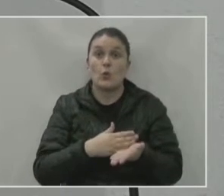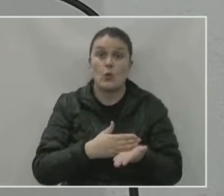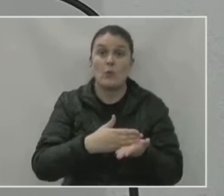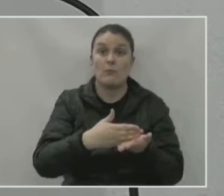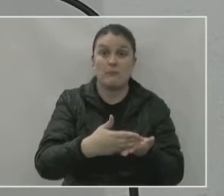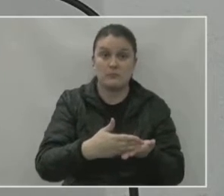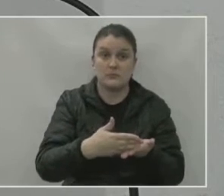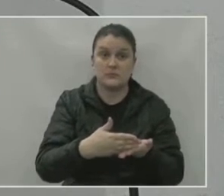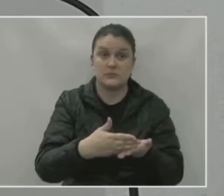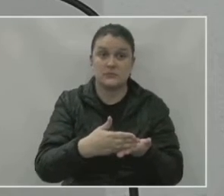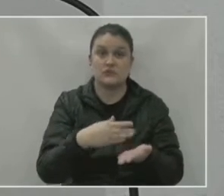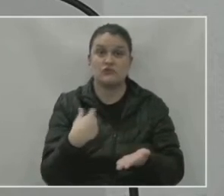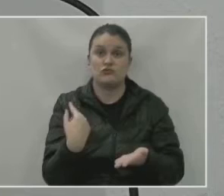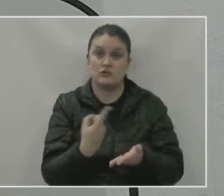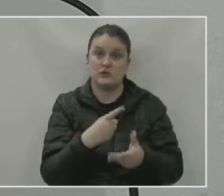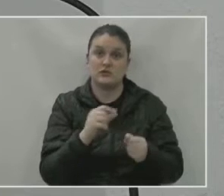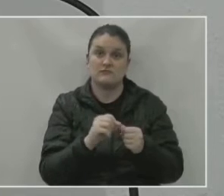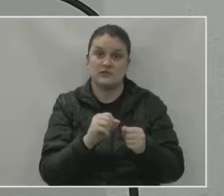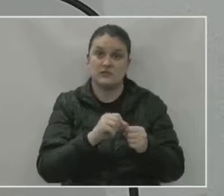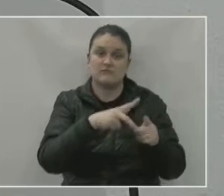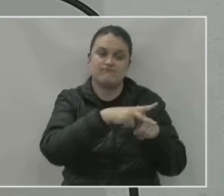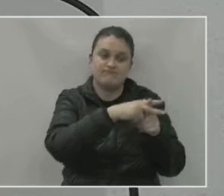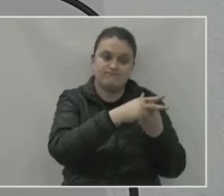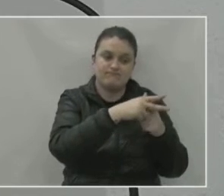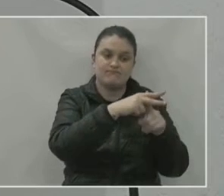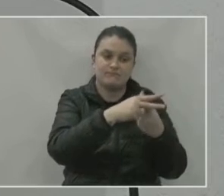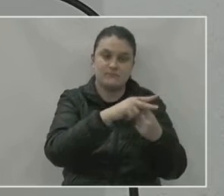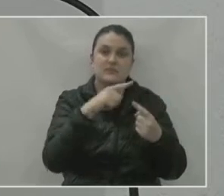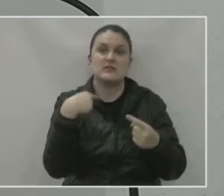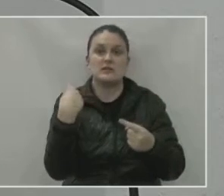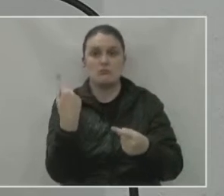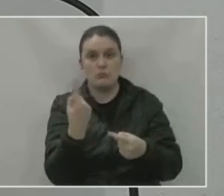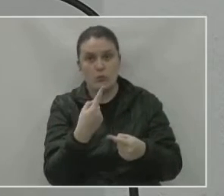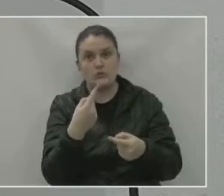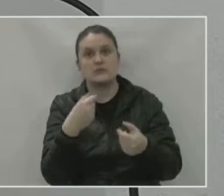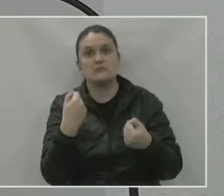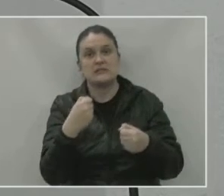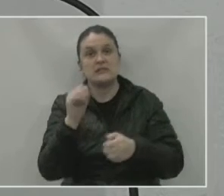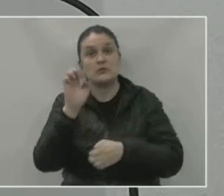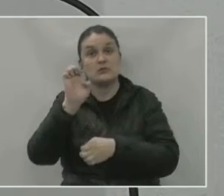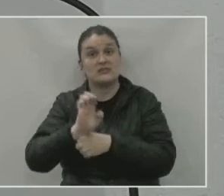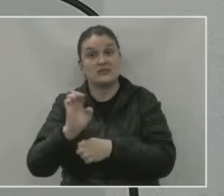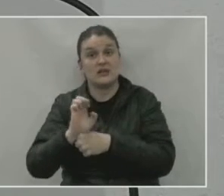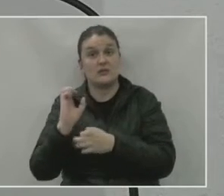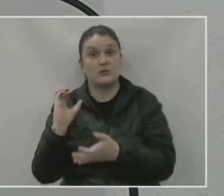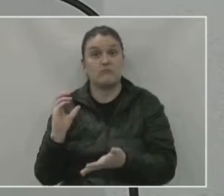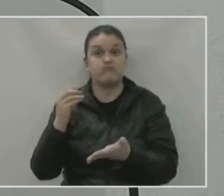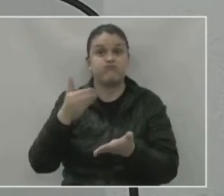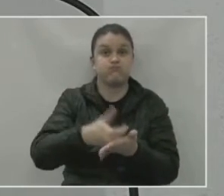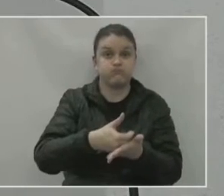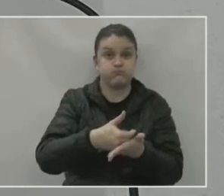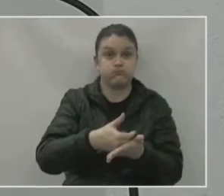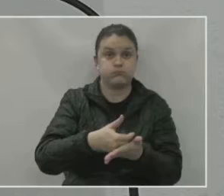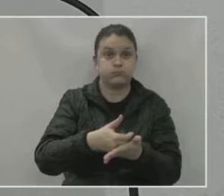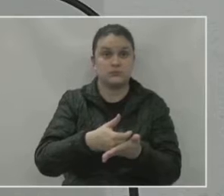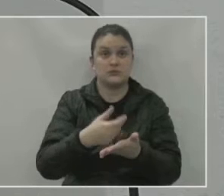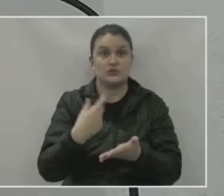inicial para nós fazermos essas reformas. Depois vem a contrapartida, o Estado vai disponibilizar o dinheiro,